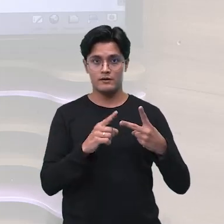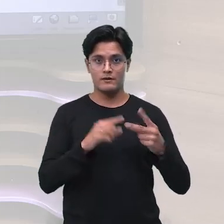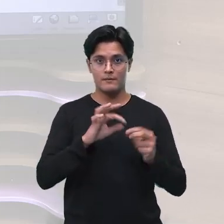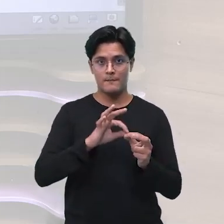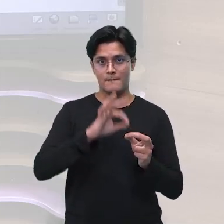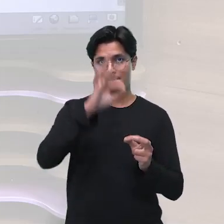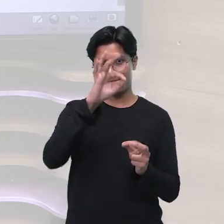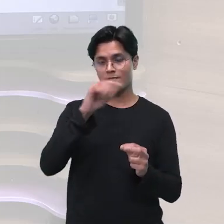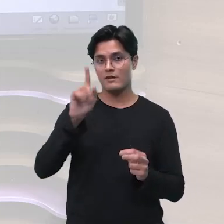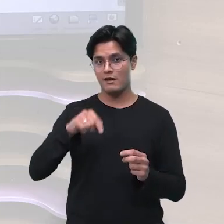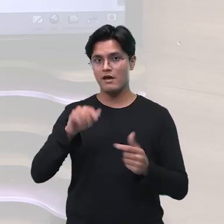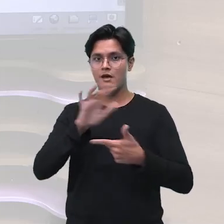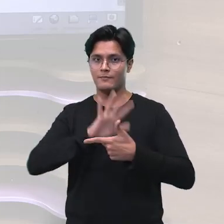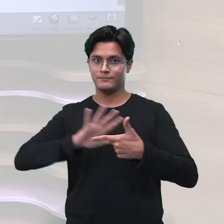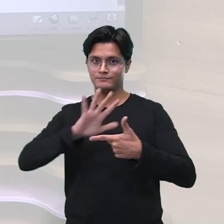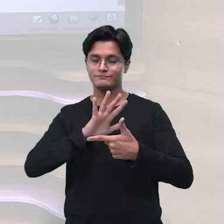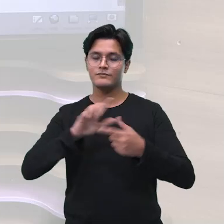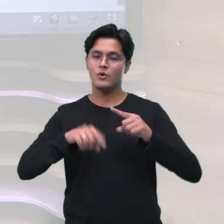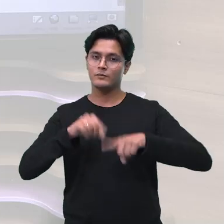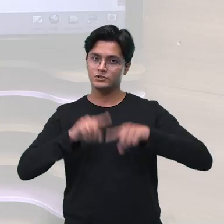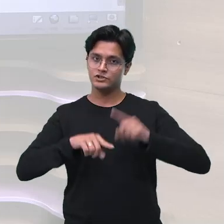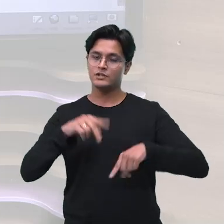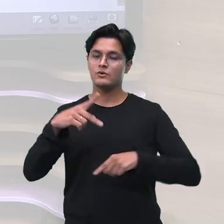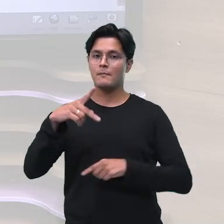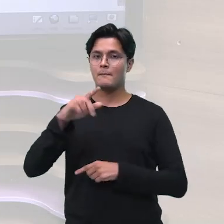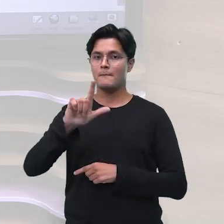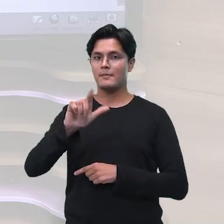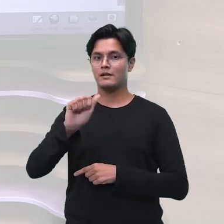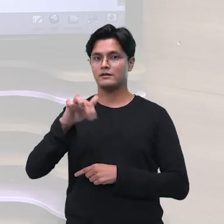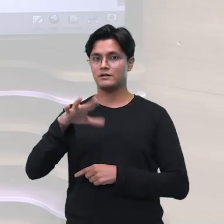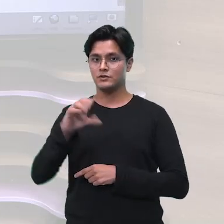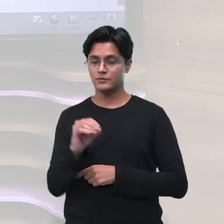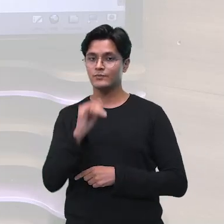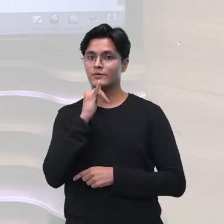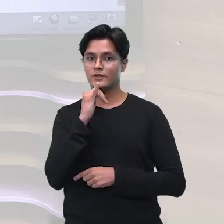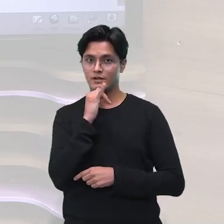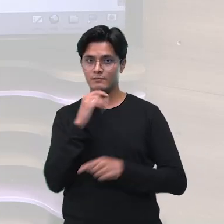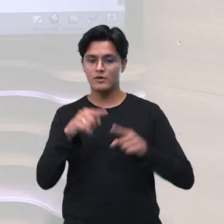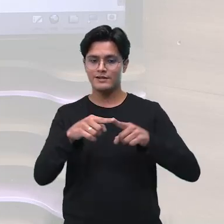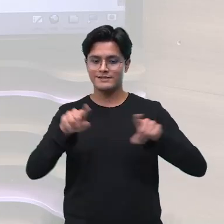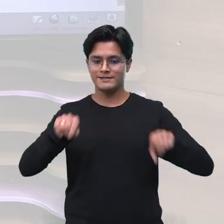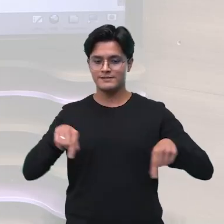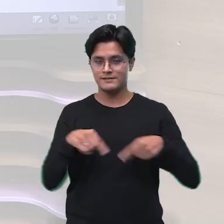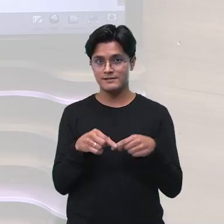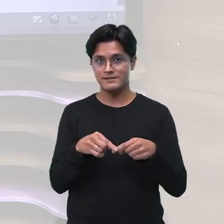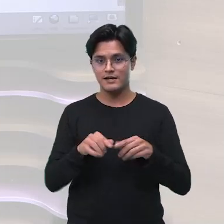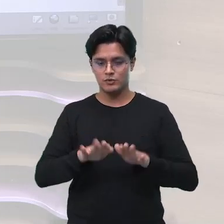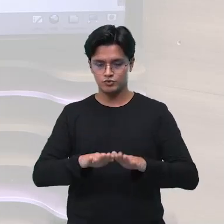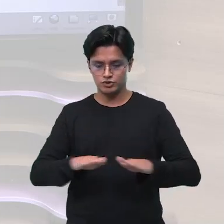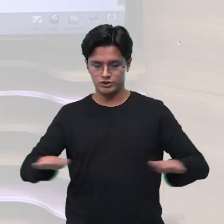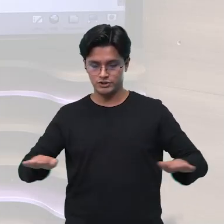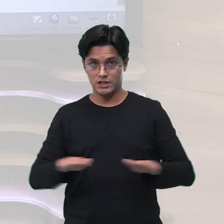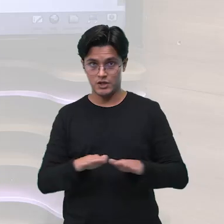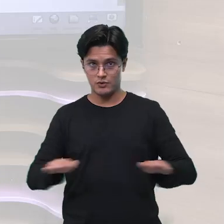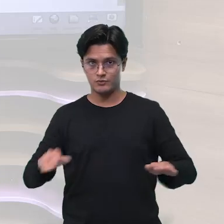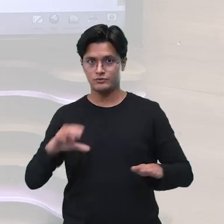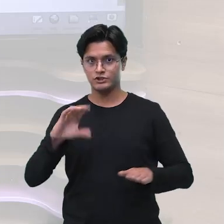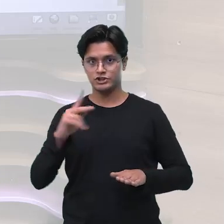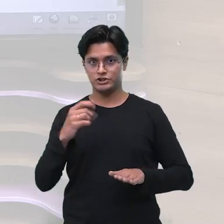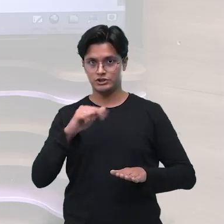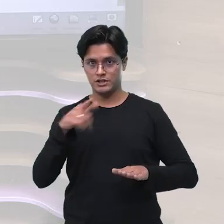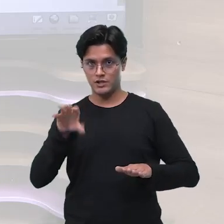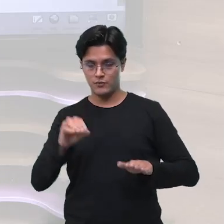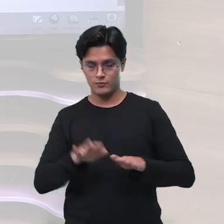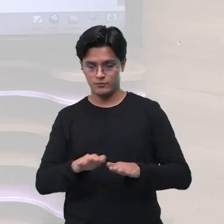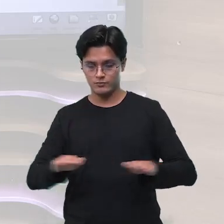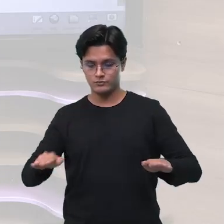tá certo? O chão da sala de aula, por exemplo, é um objeto plano, é uma estrutura plana. Por quê? Porque você tem